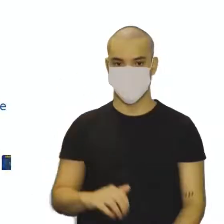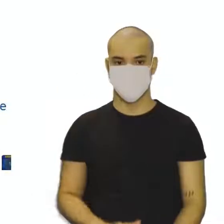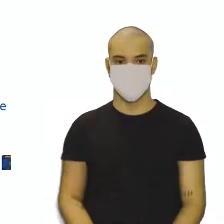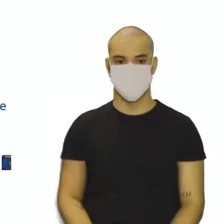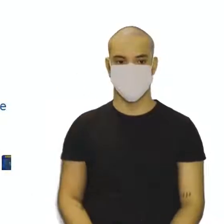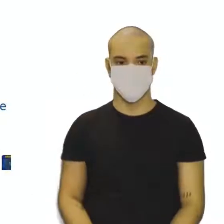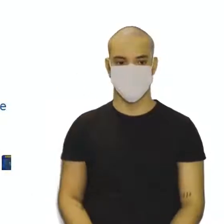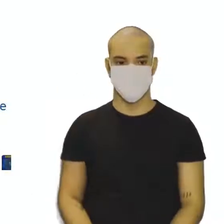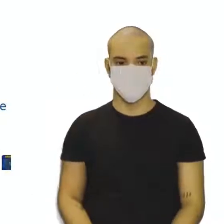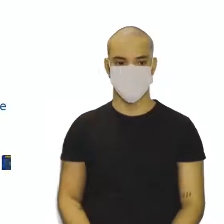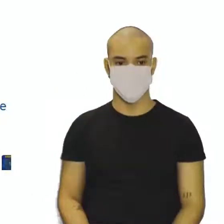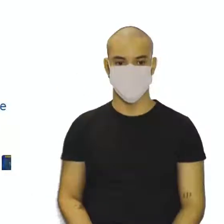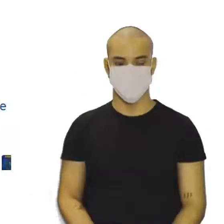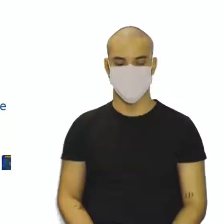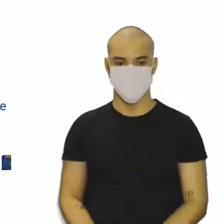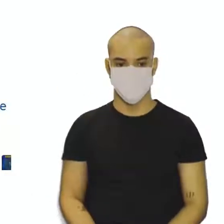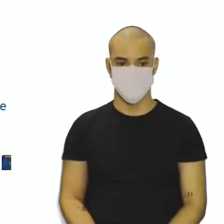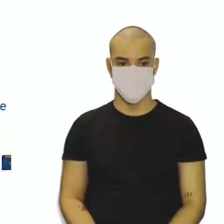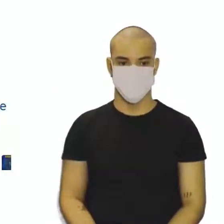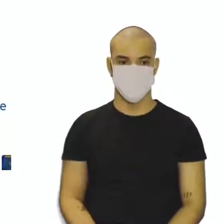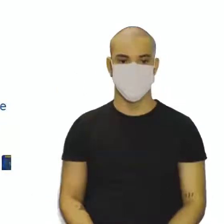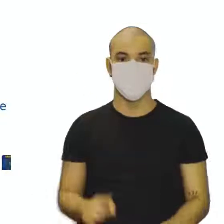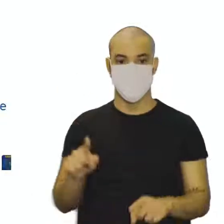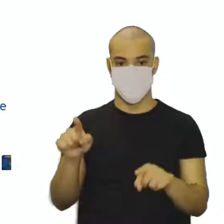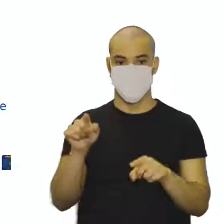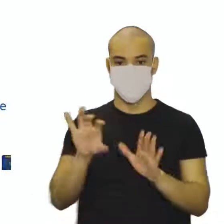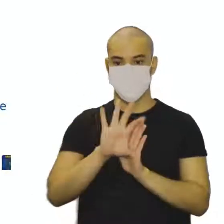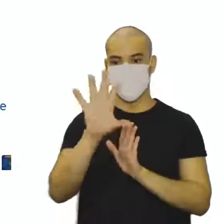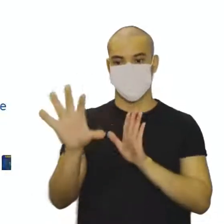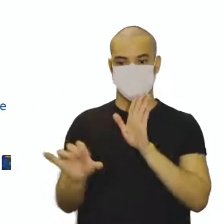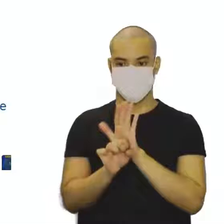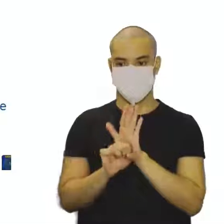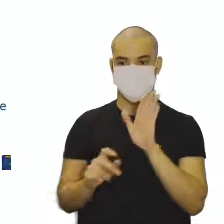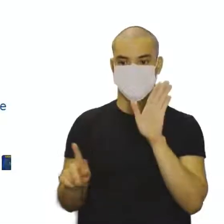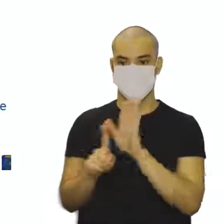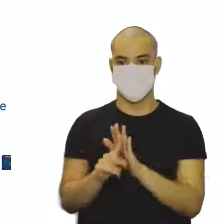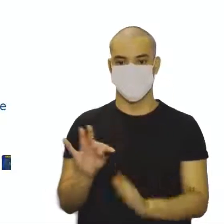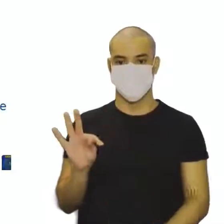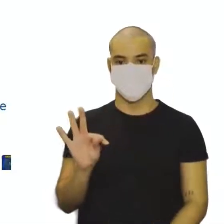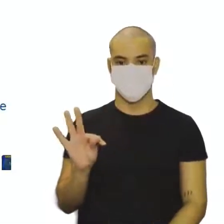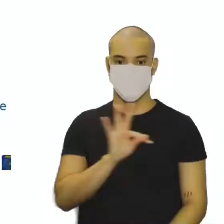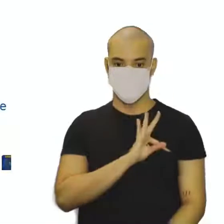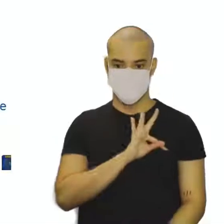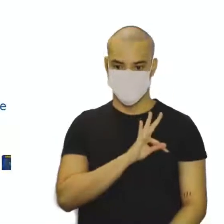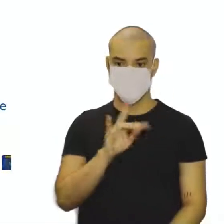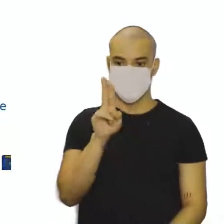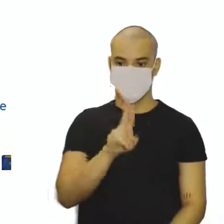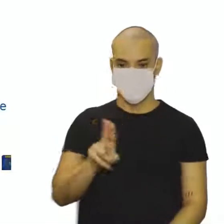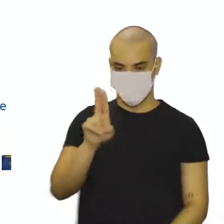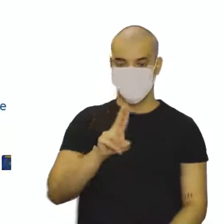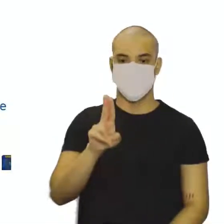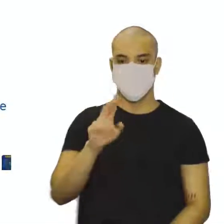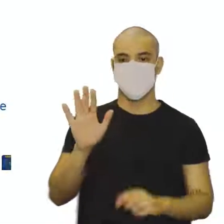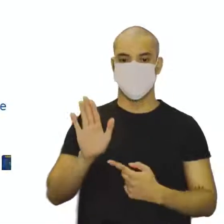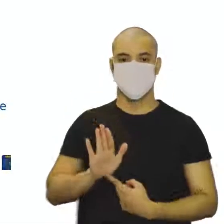de ferrite, tá? Então isso aqui é a simbologia técnica para representar os tipos de indutores de acordo